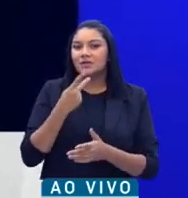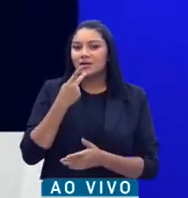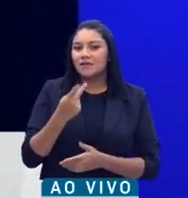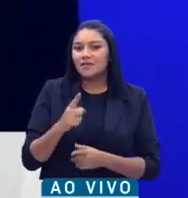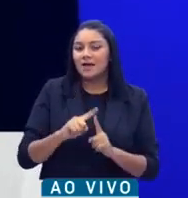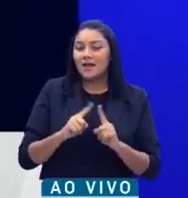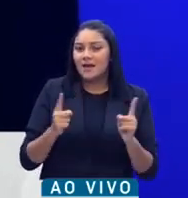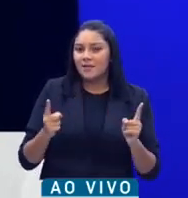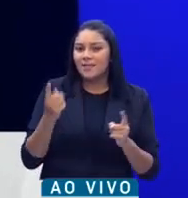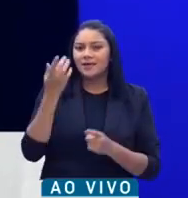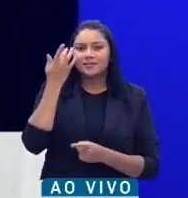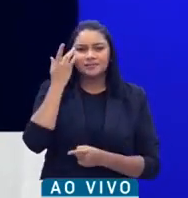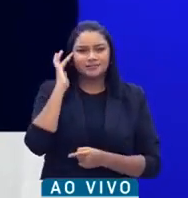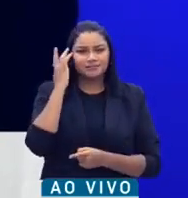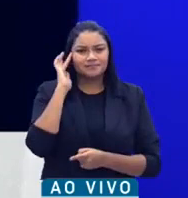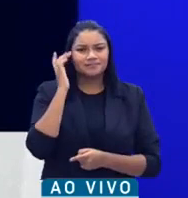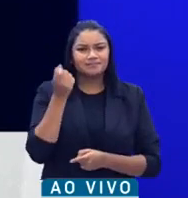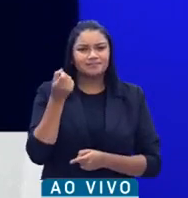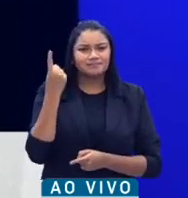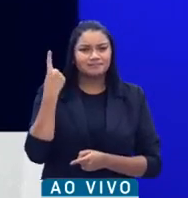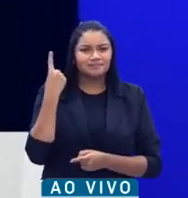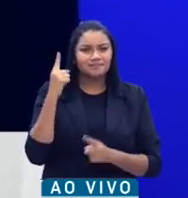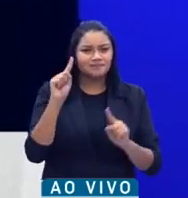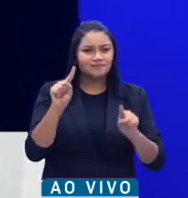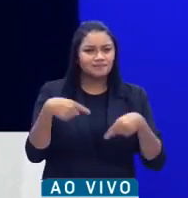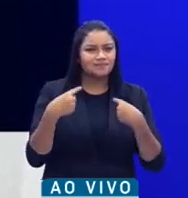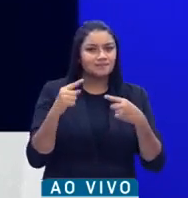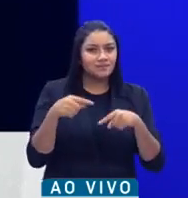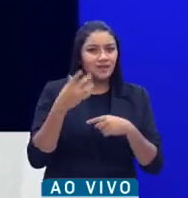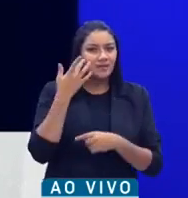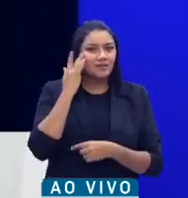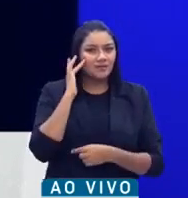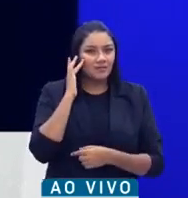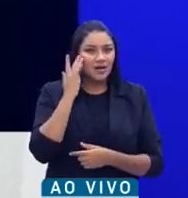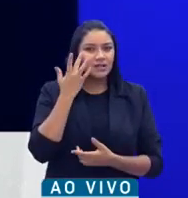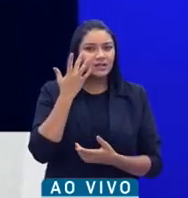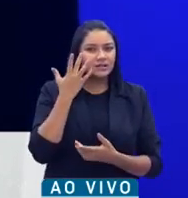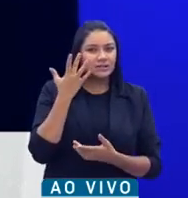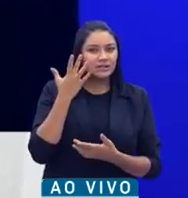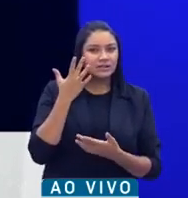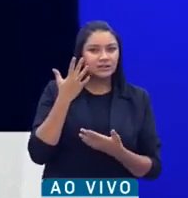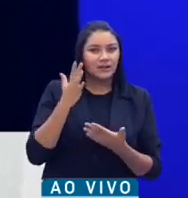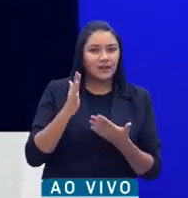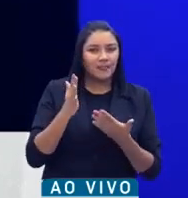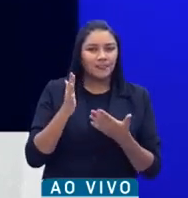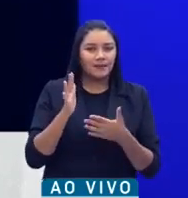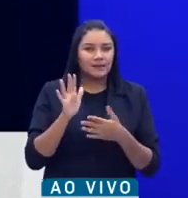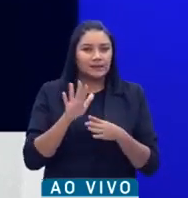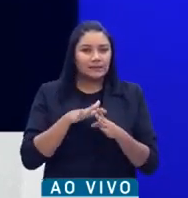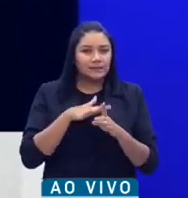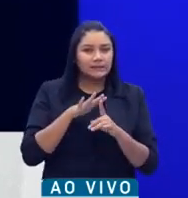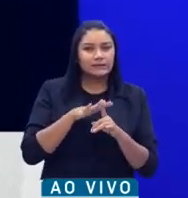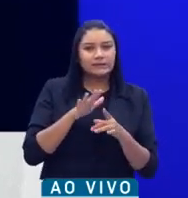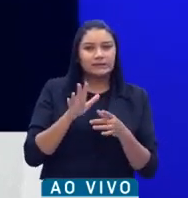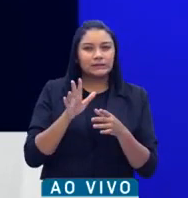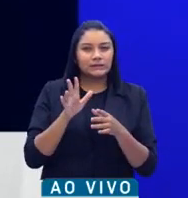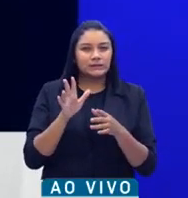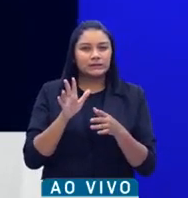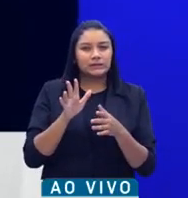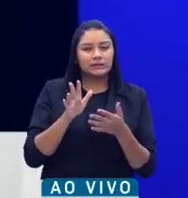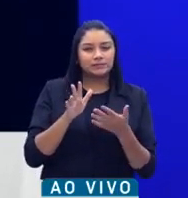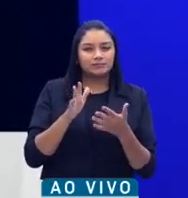mas realmente foi uma pergunta capciosa, né? E parece que uma pergunta encomendada para